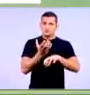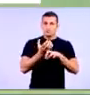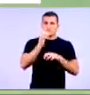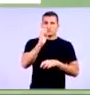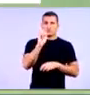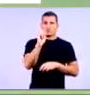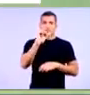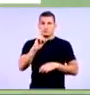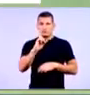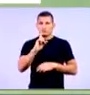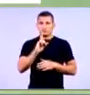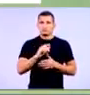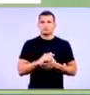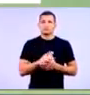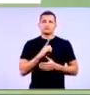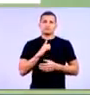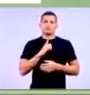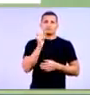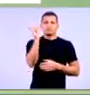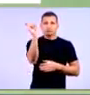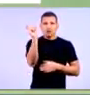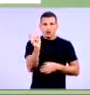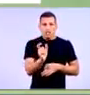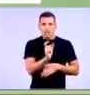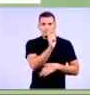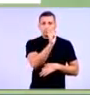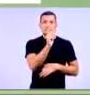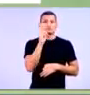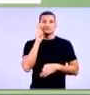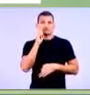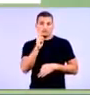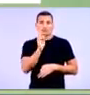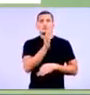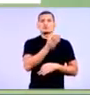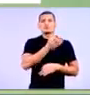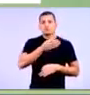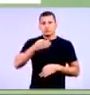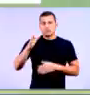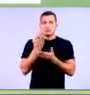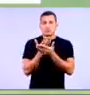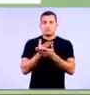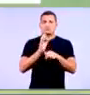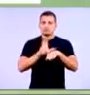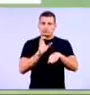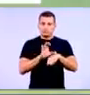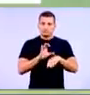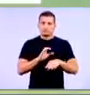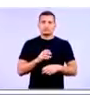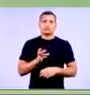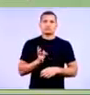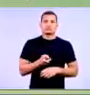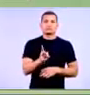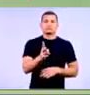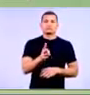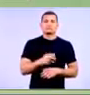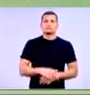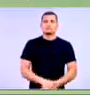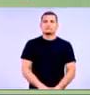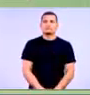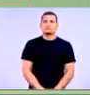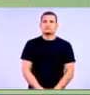então, todas essas ramificações durante as aulas do nosso curso. E vamos continuar.